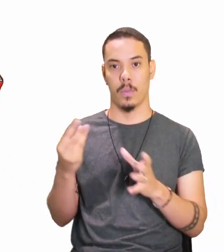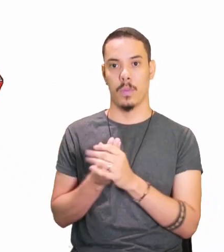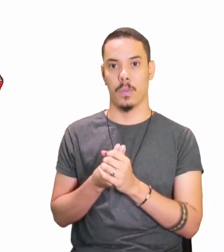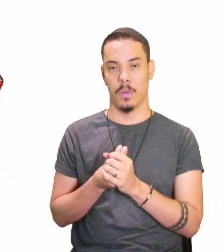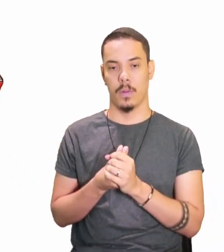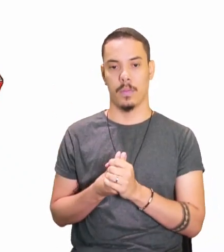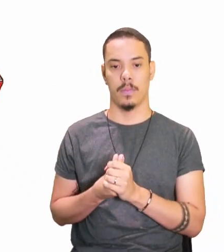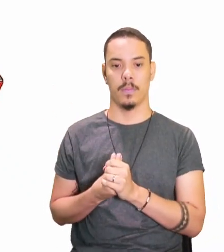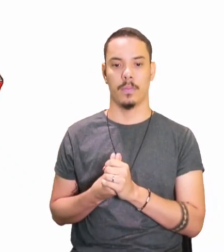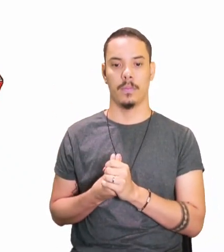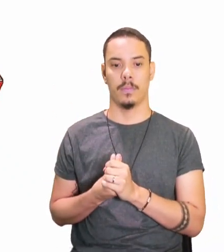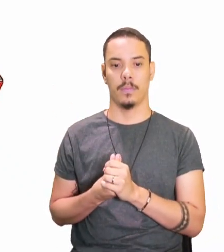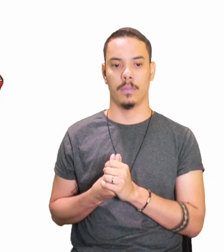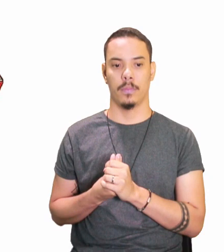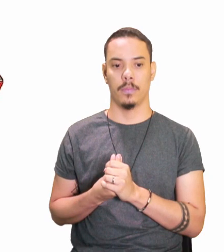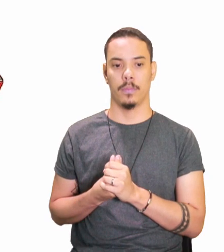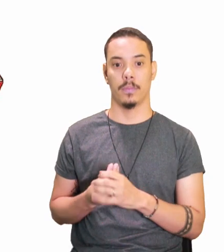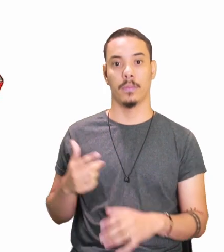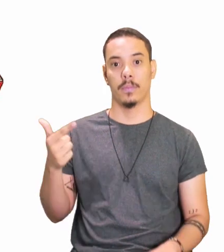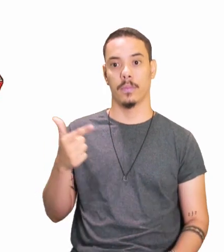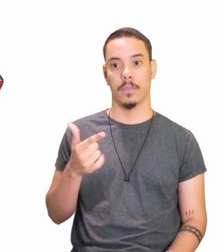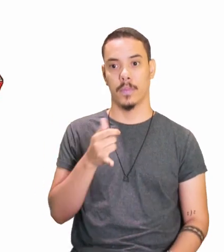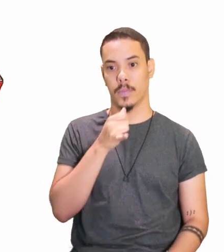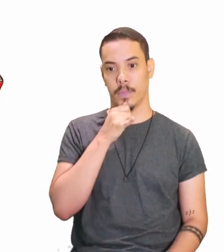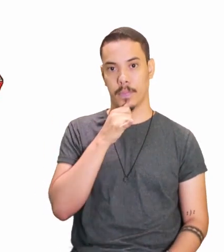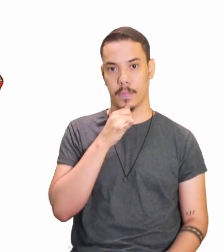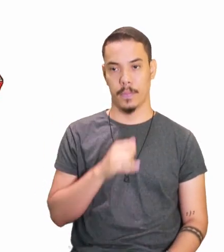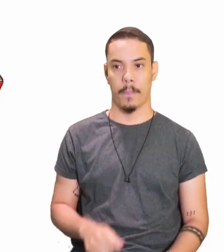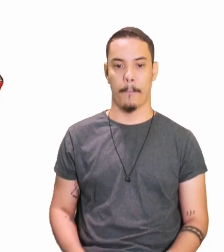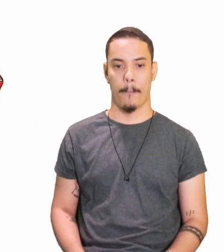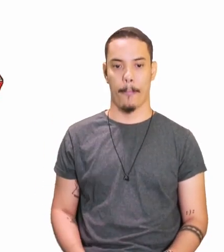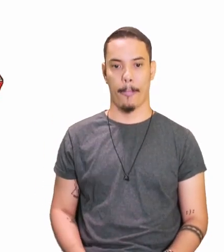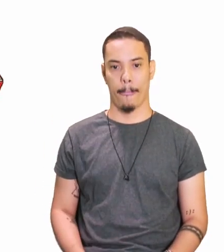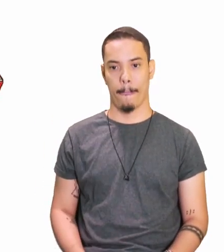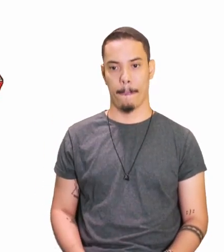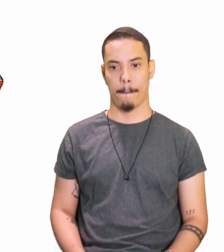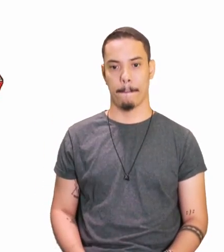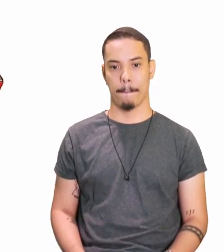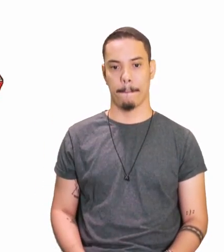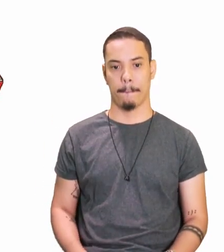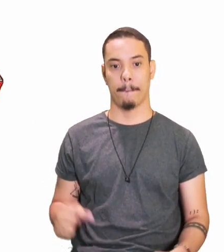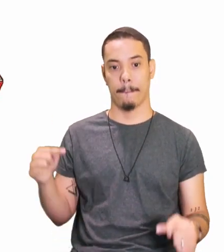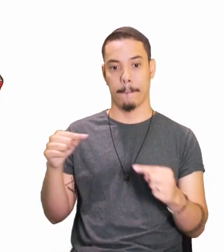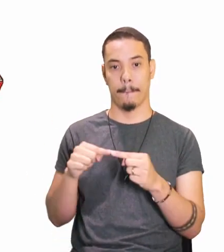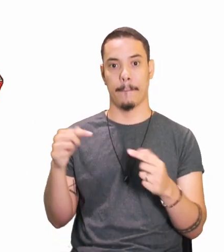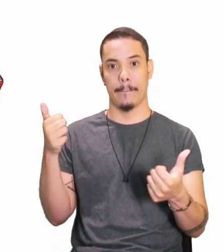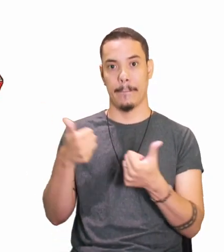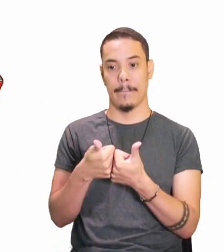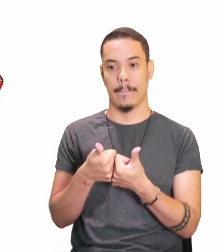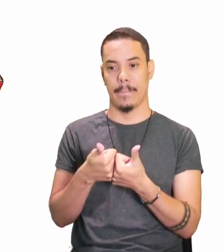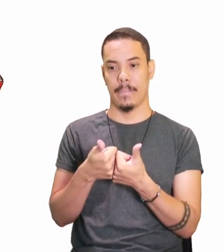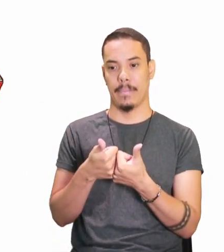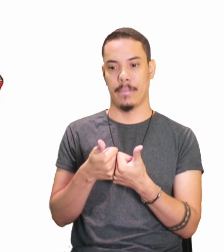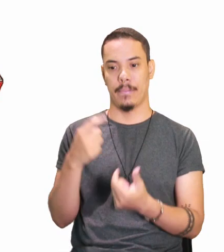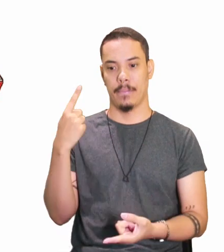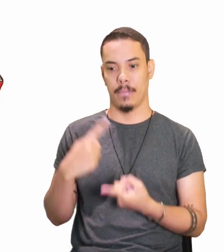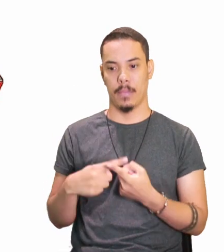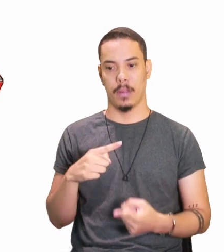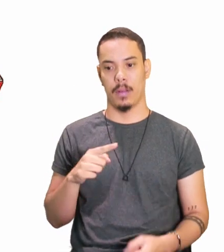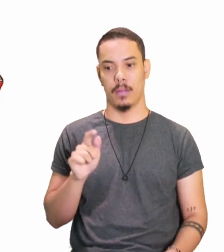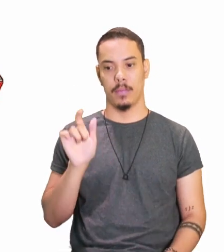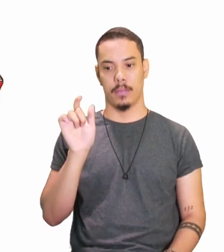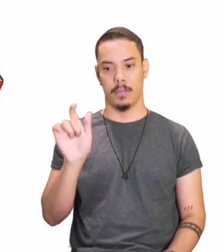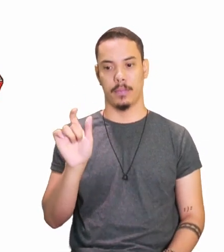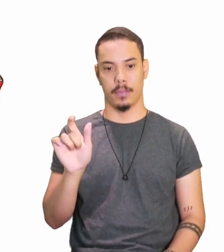masculino. Já no segundo exemplo, o que aconteceu? Concordou com o mais próximo, porque é a